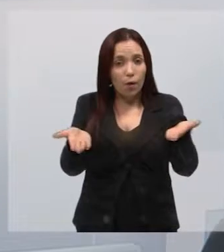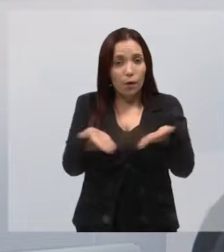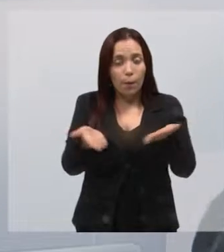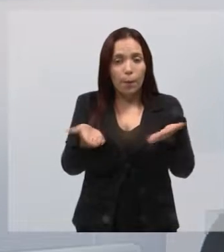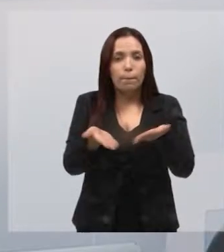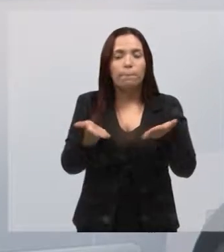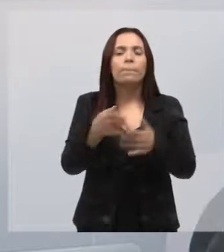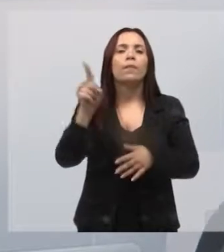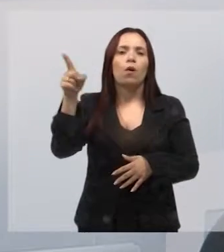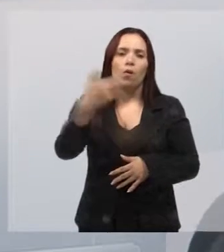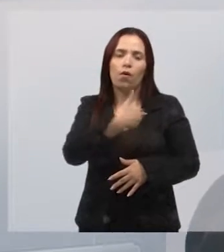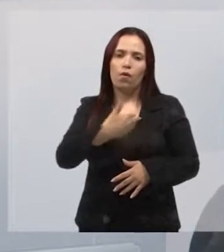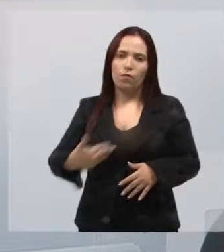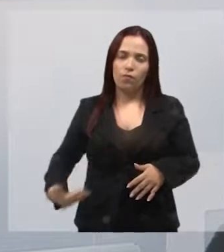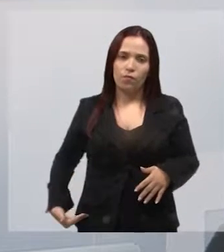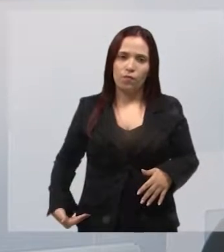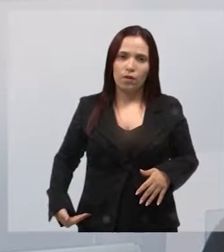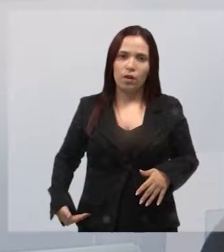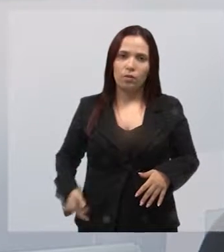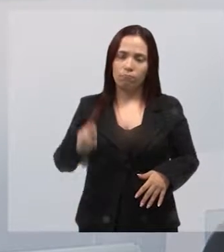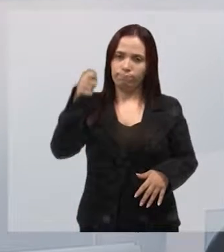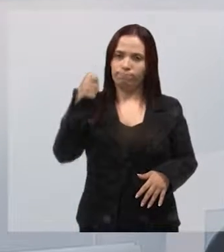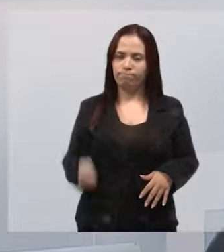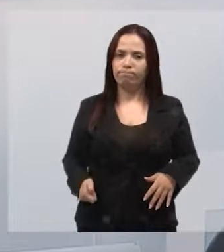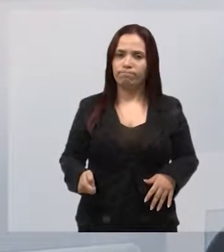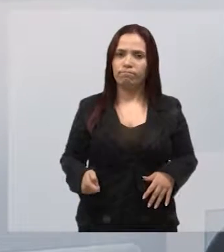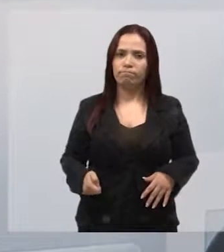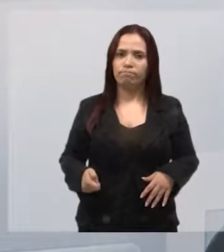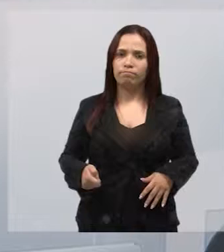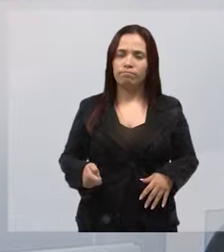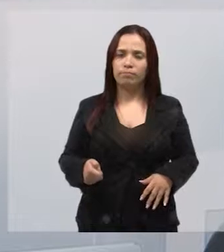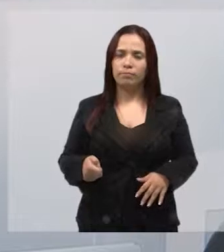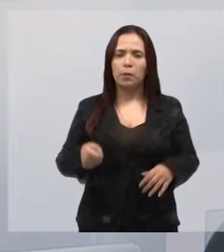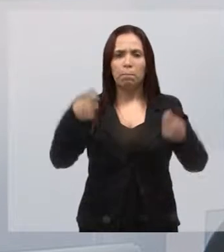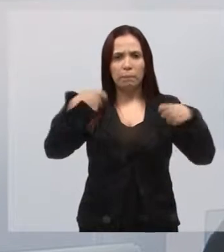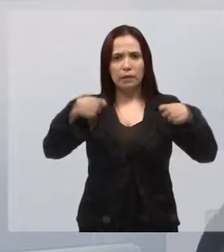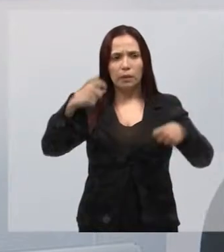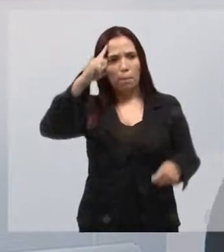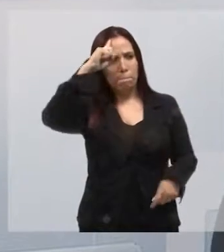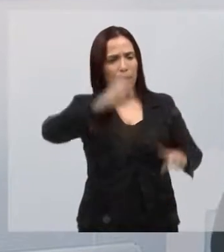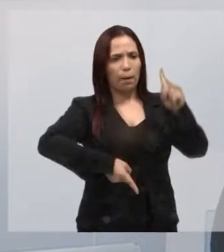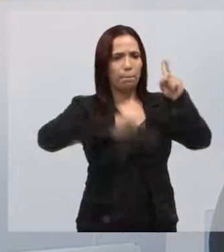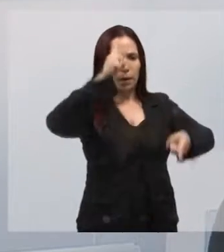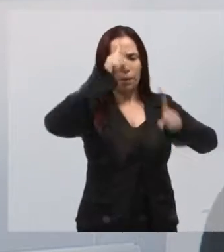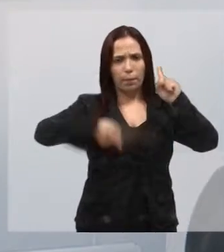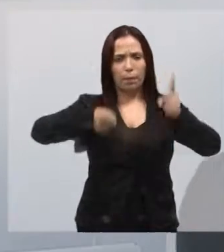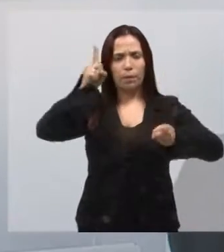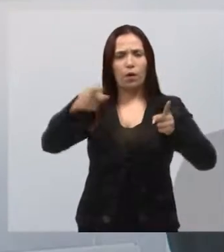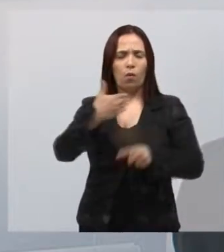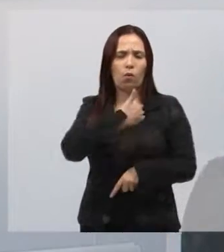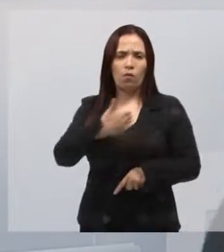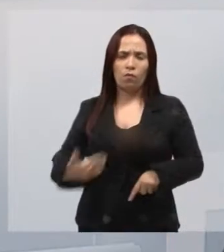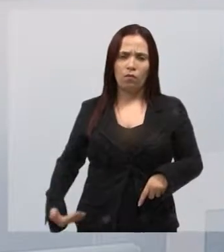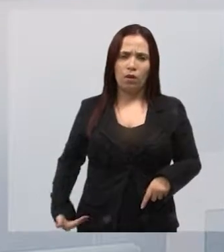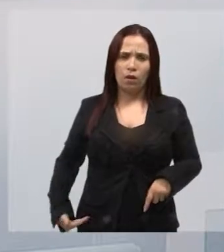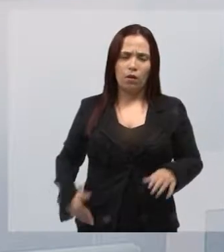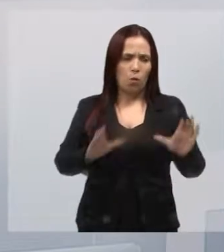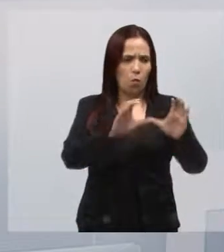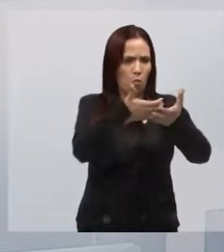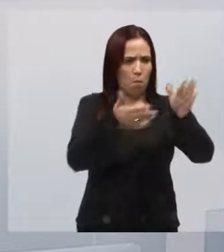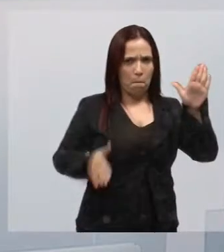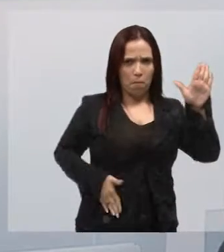o governo está mostrando quem é governo, que quem governa É o poder da gente, é o governo, não